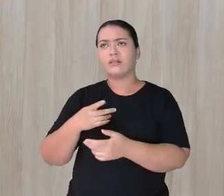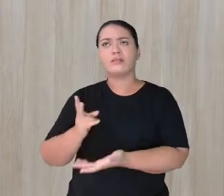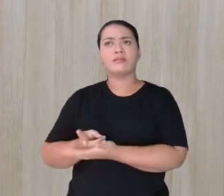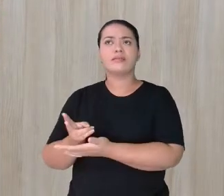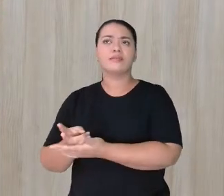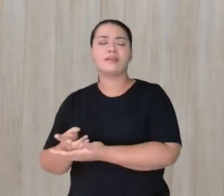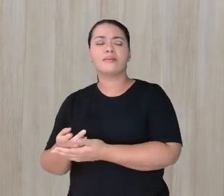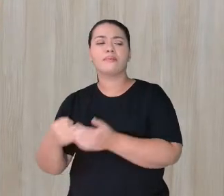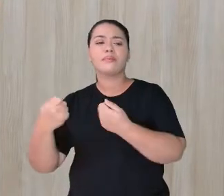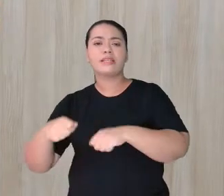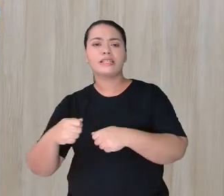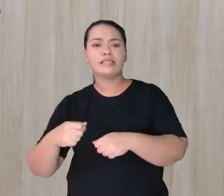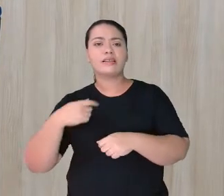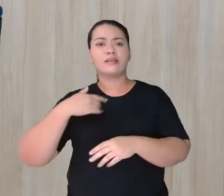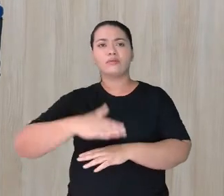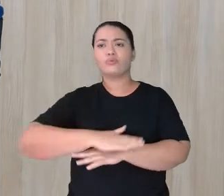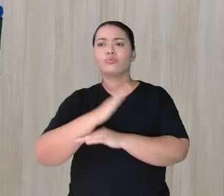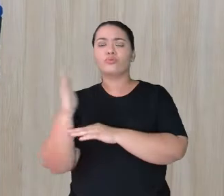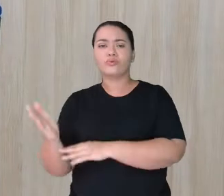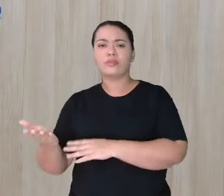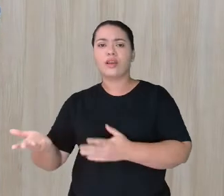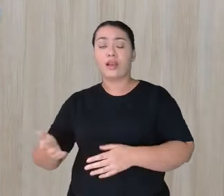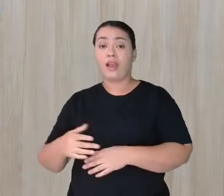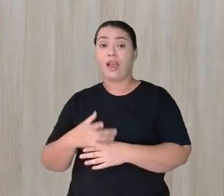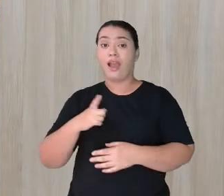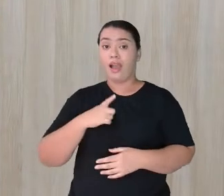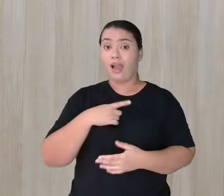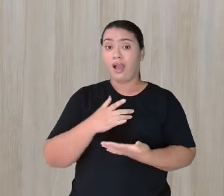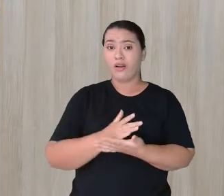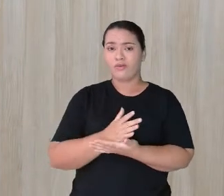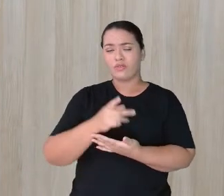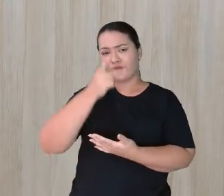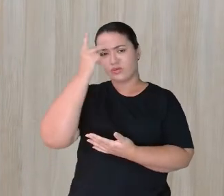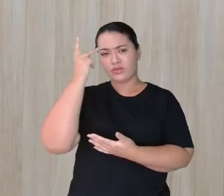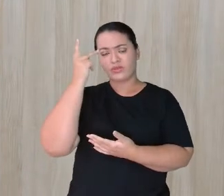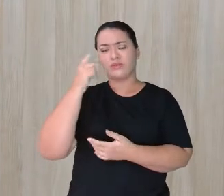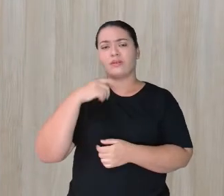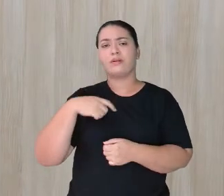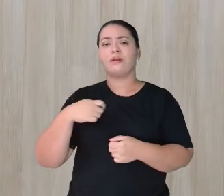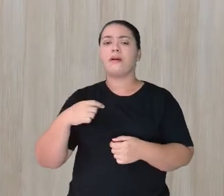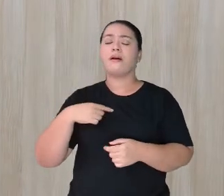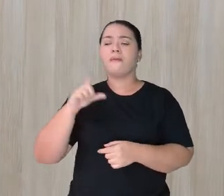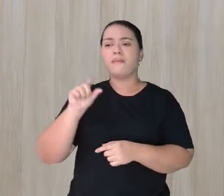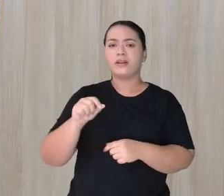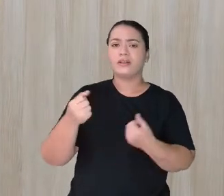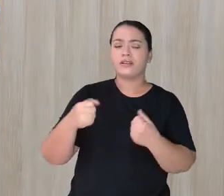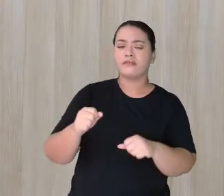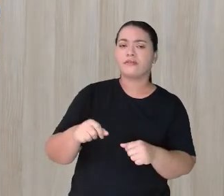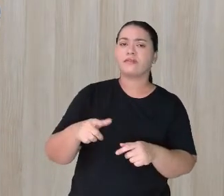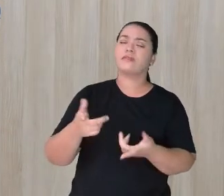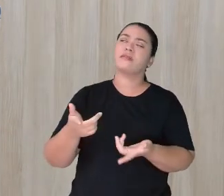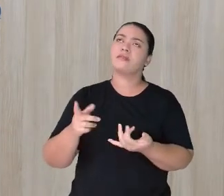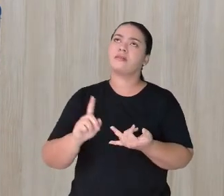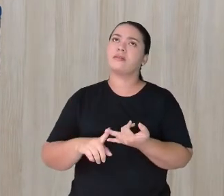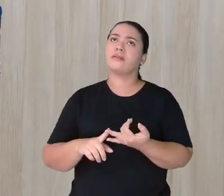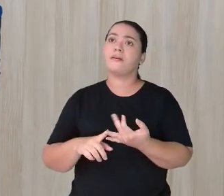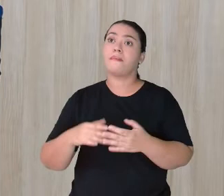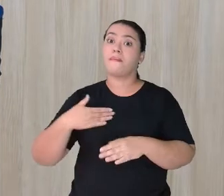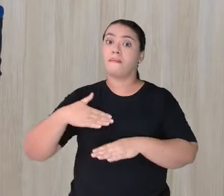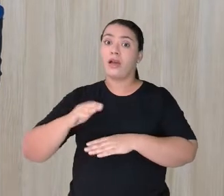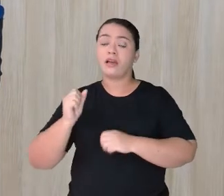necessárias que eu preciso durante o dia. Existem pessoas que precisam realizar menos atividades, existem pessoas que precisam realizar